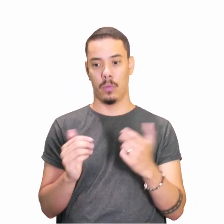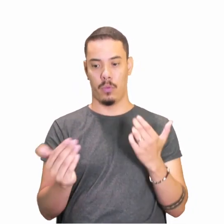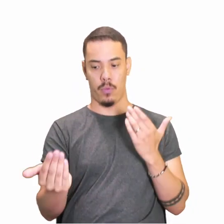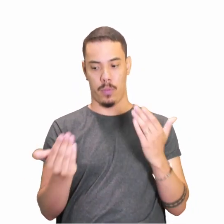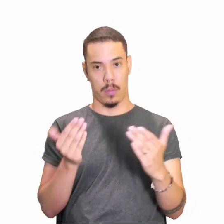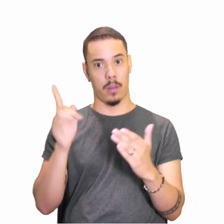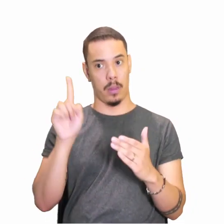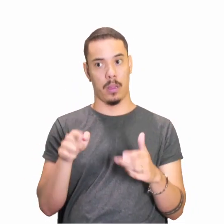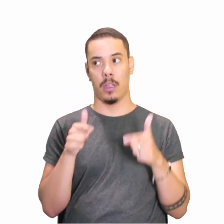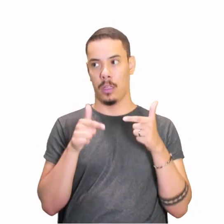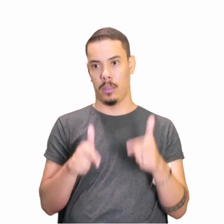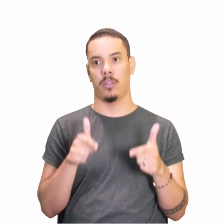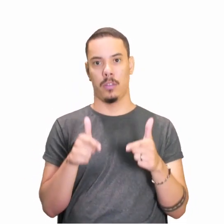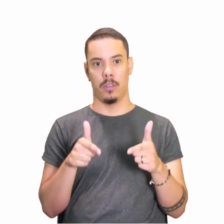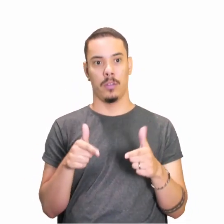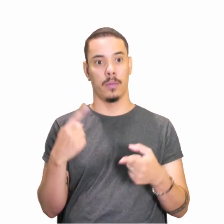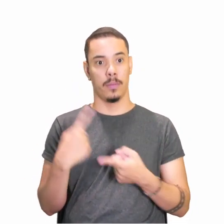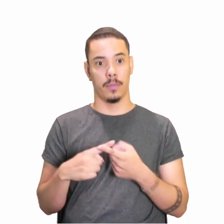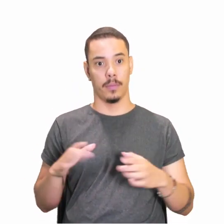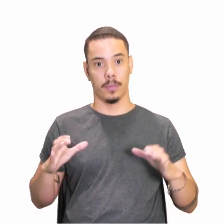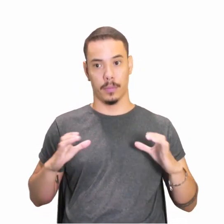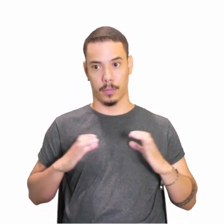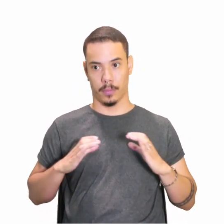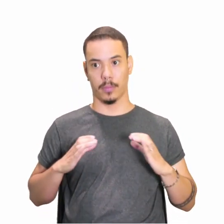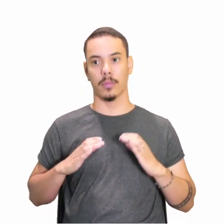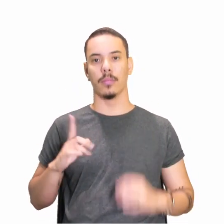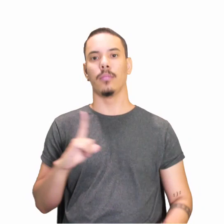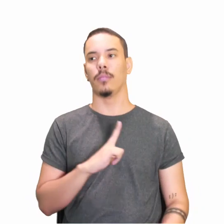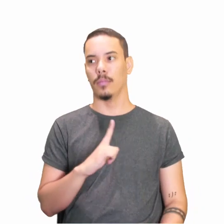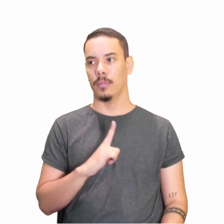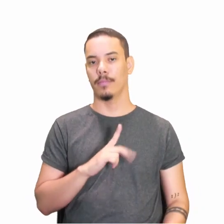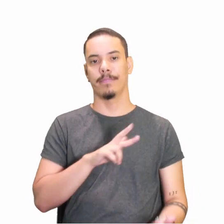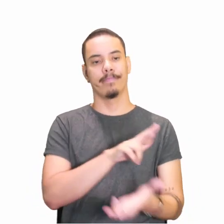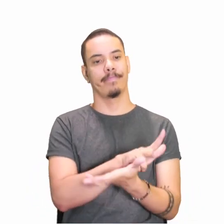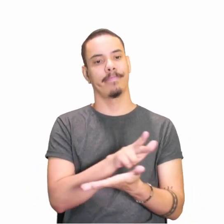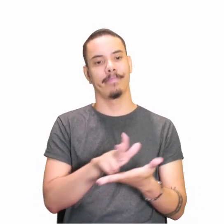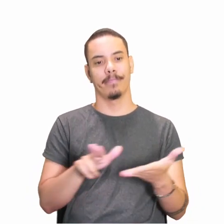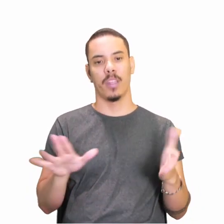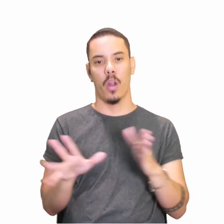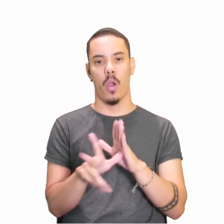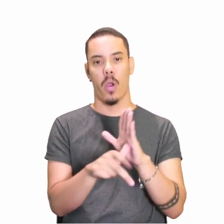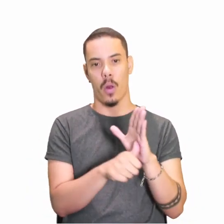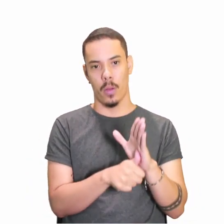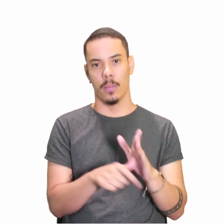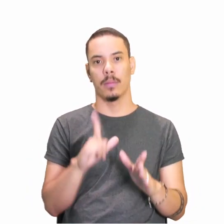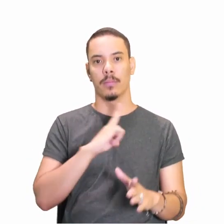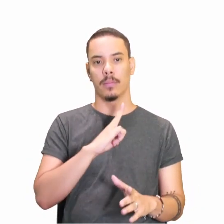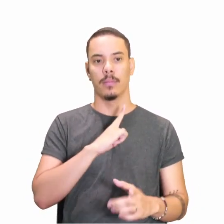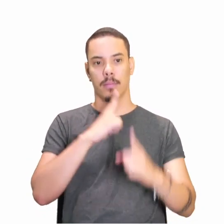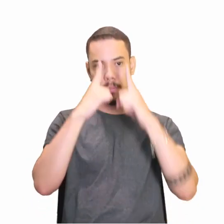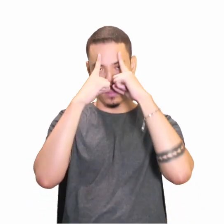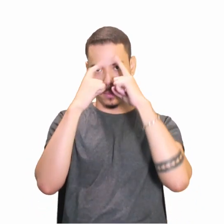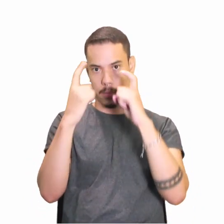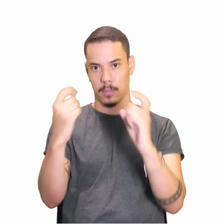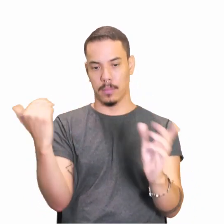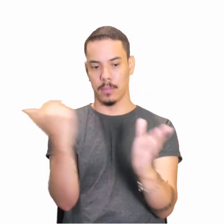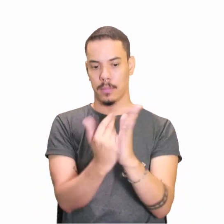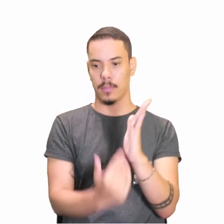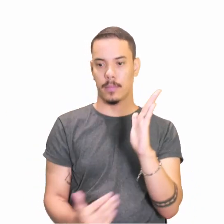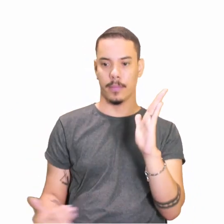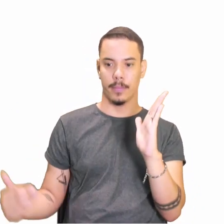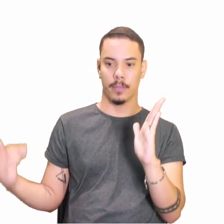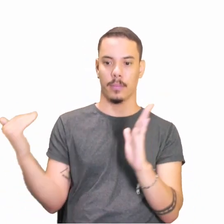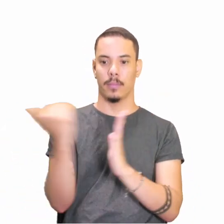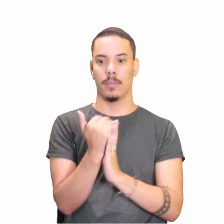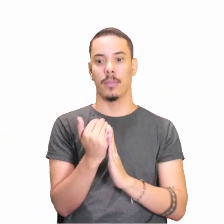uma crítica que na cidade há vários assaltos, há violência. E essa violência,